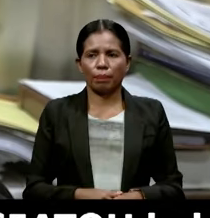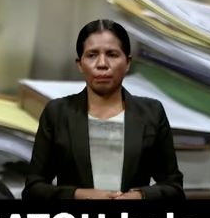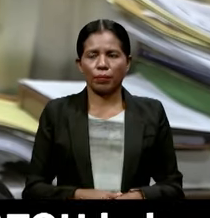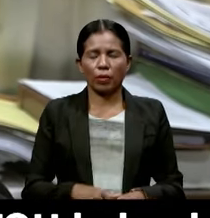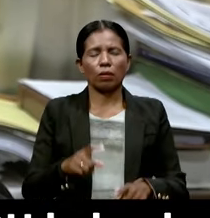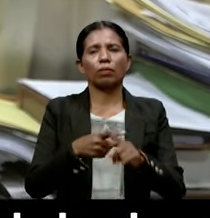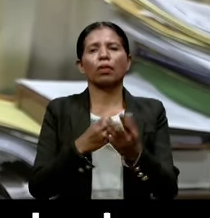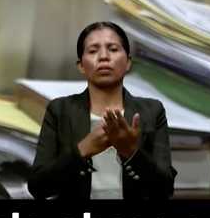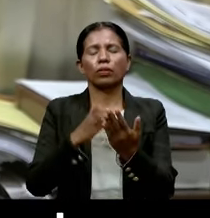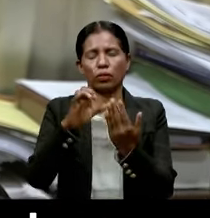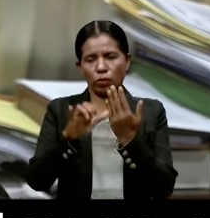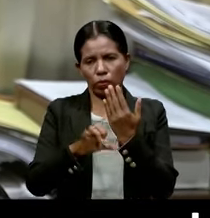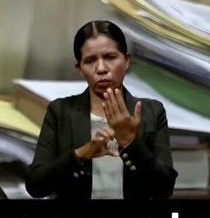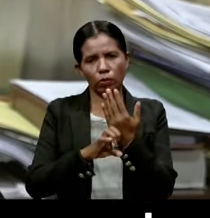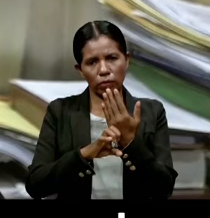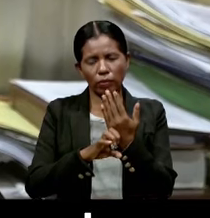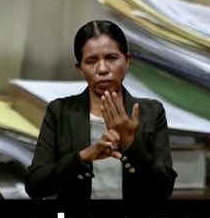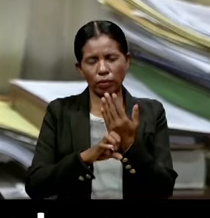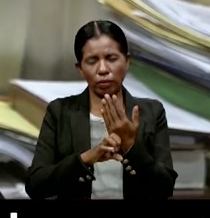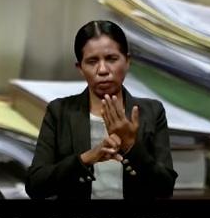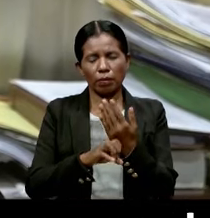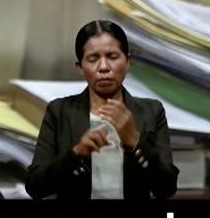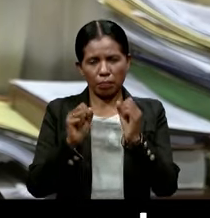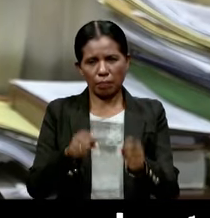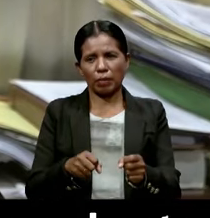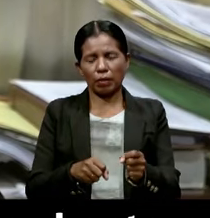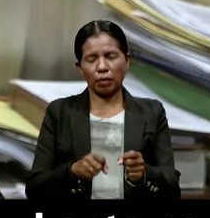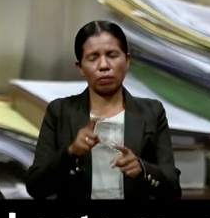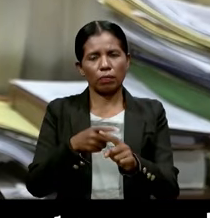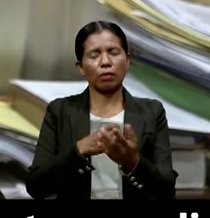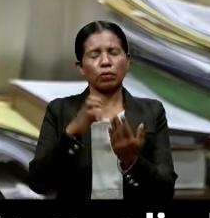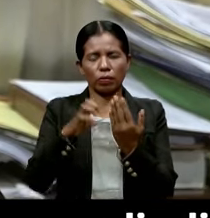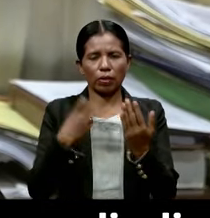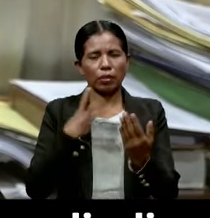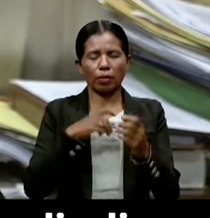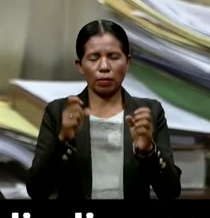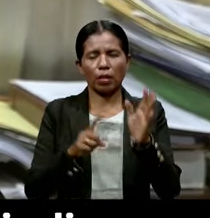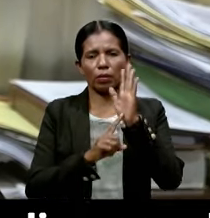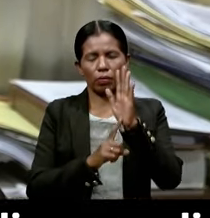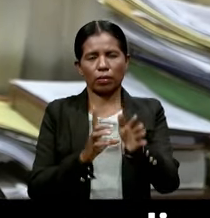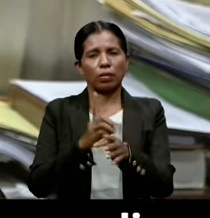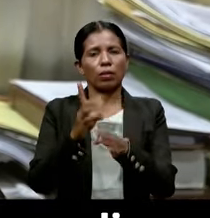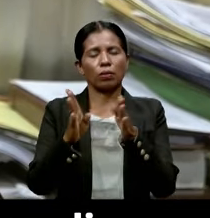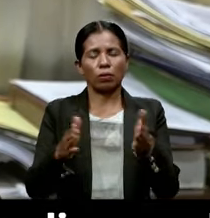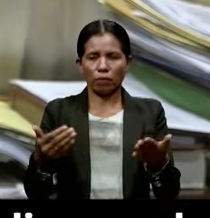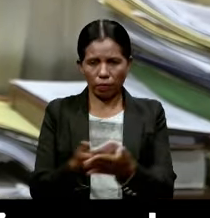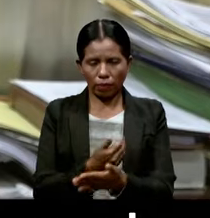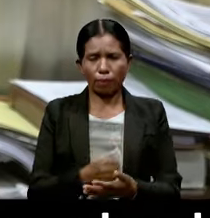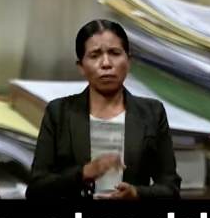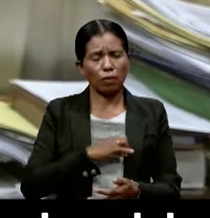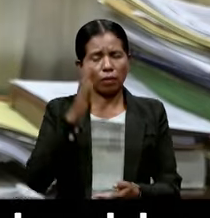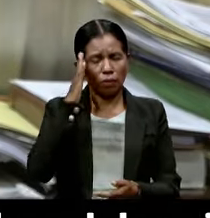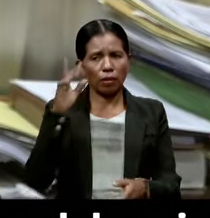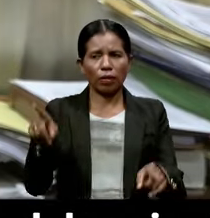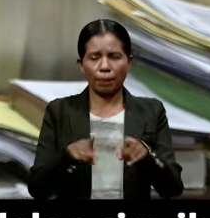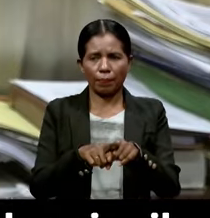Junyo, junyo, junyo, junyo, prinsip junyo, o medio de junyo ta belihan. Ema fom pertama. Hau nenga nesene, onya